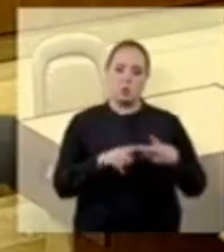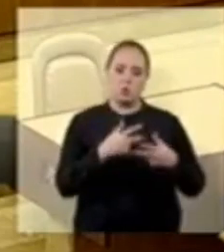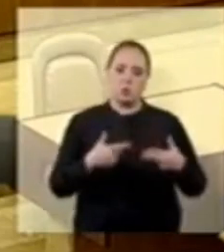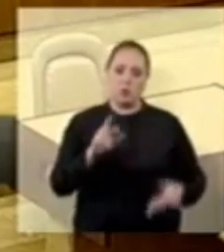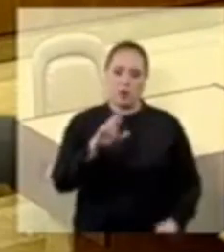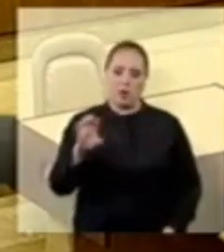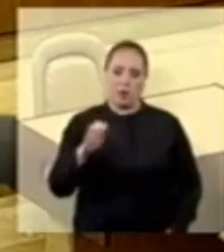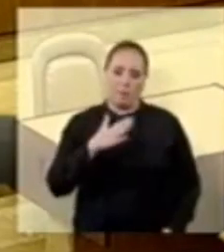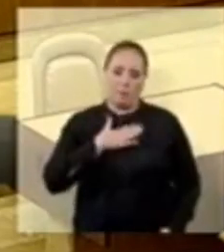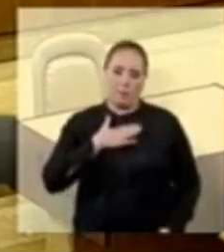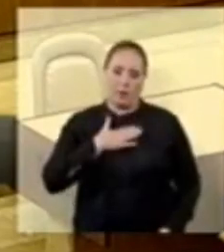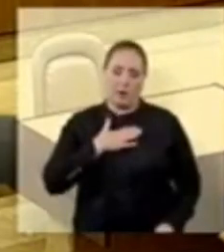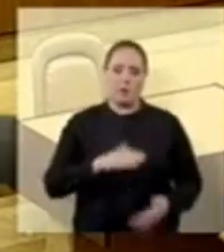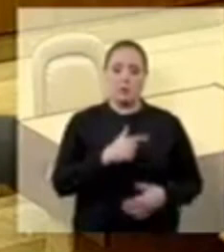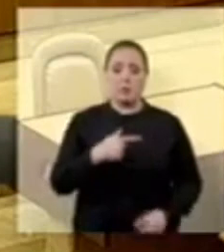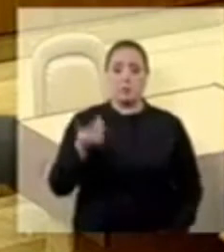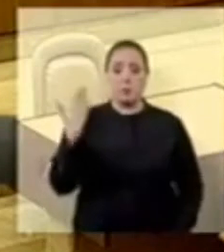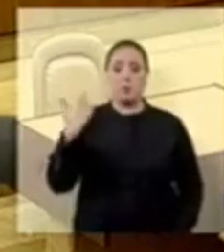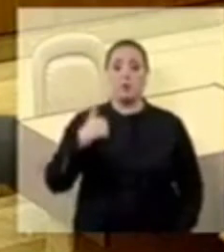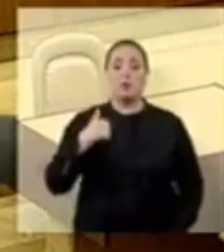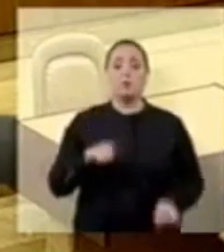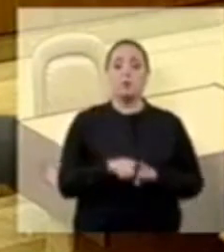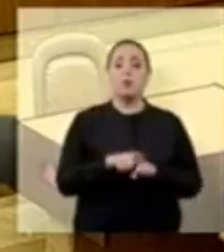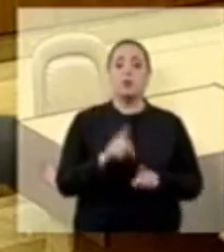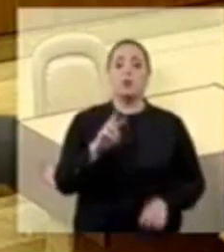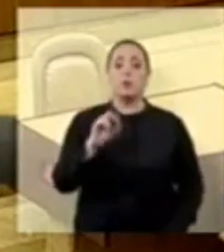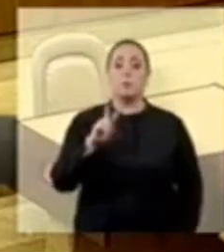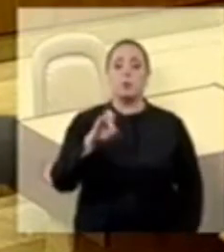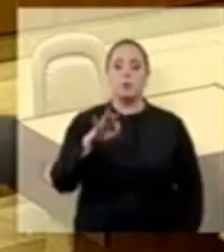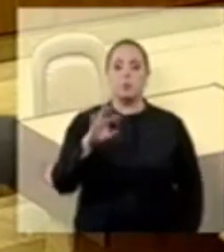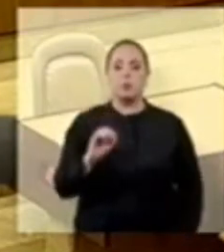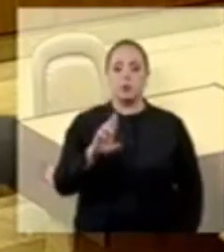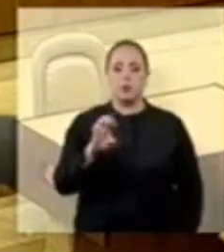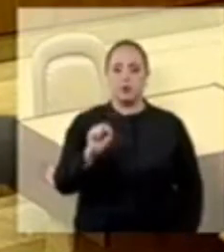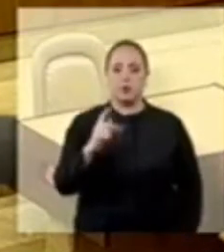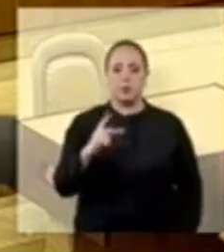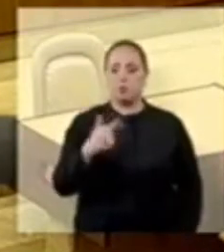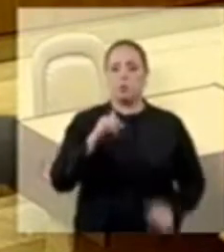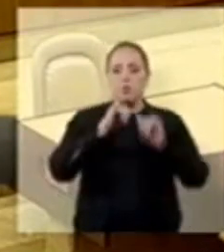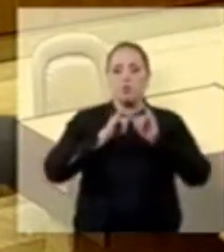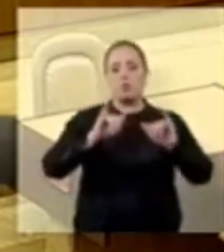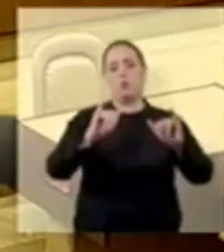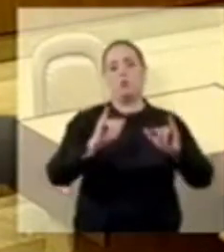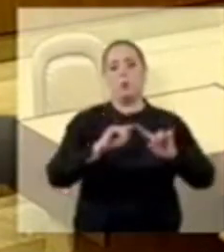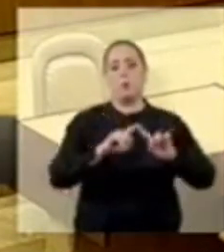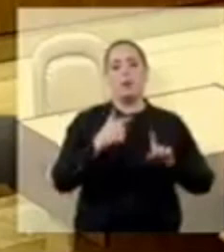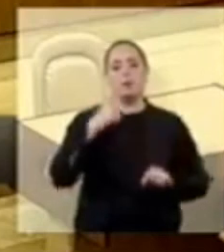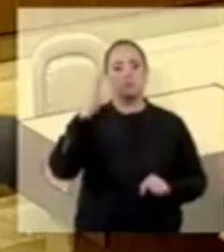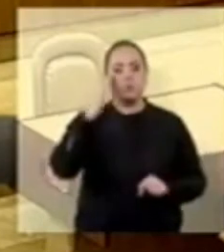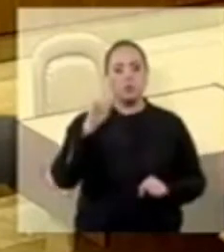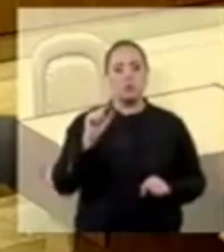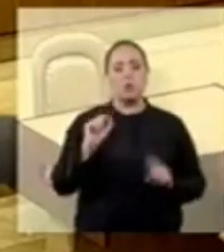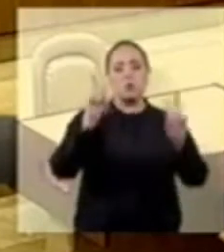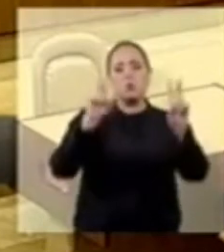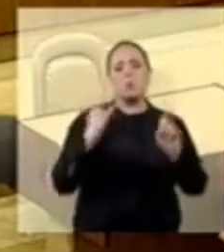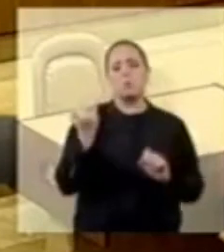é a semana passada é de provimento do recurso extraordinário não foi muito divulgado mas eu entendo de extrema importância até